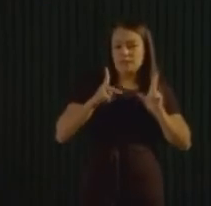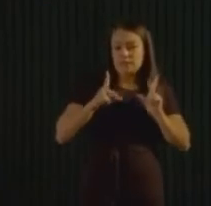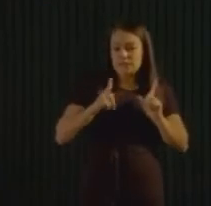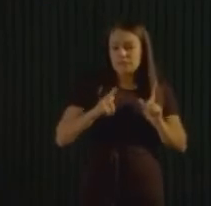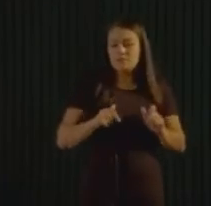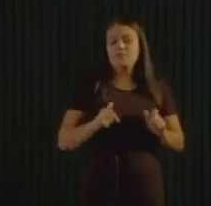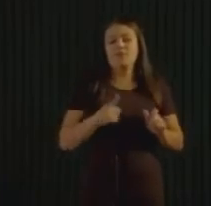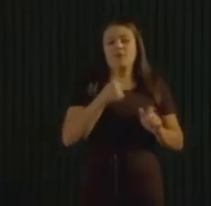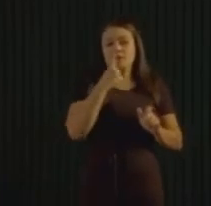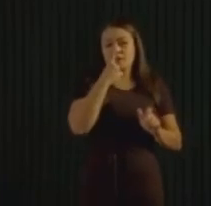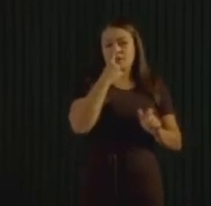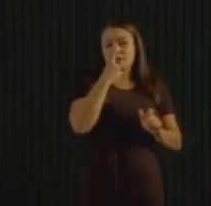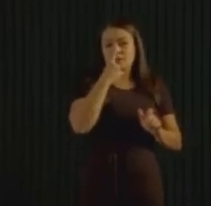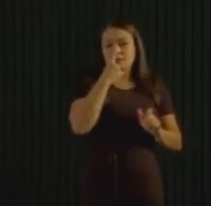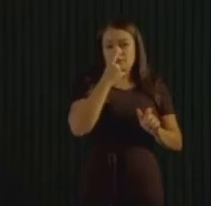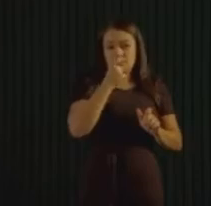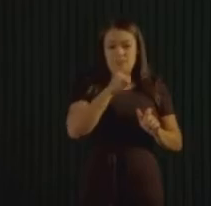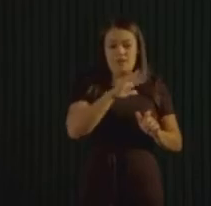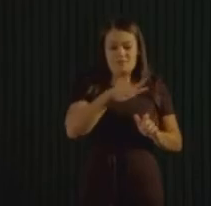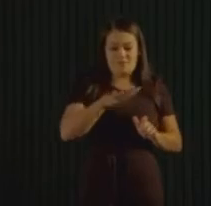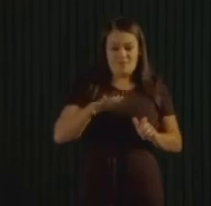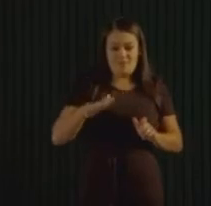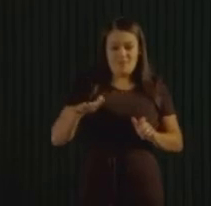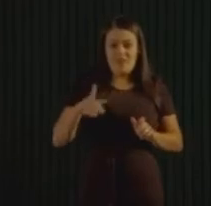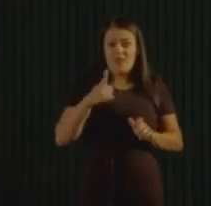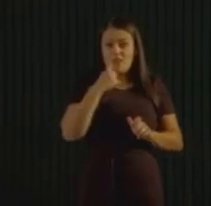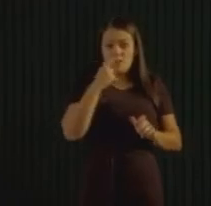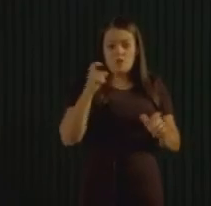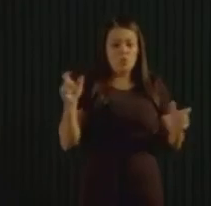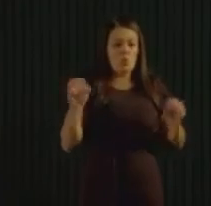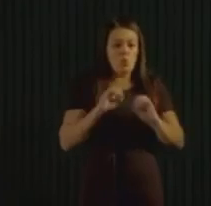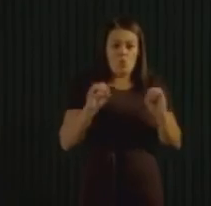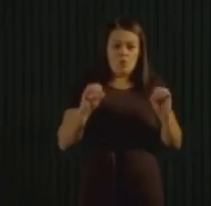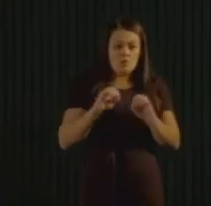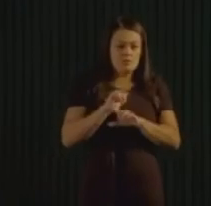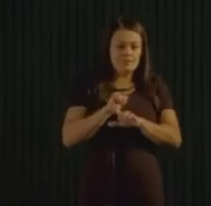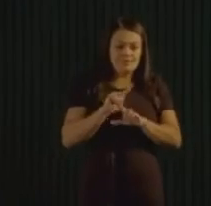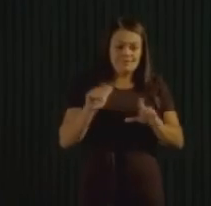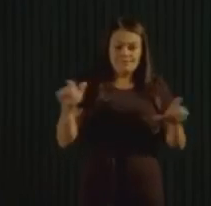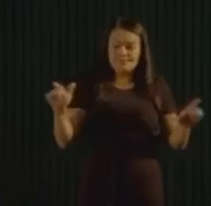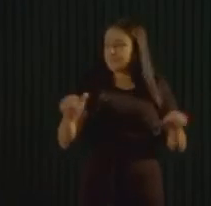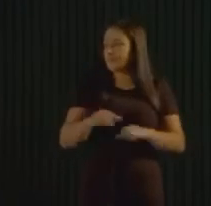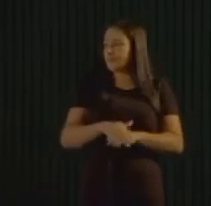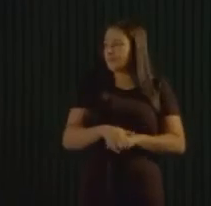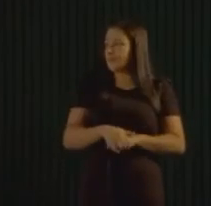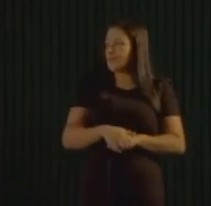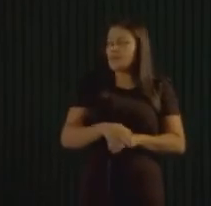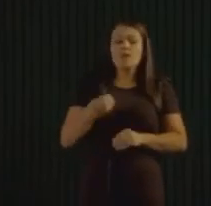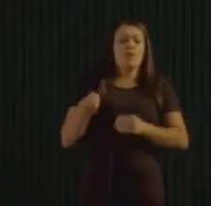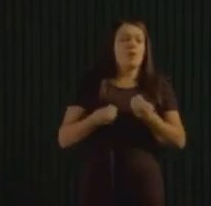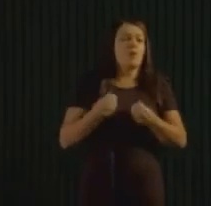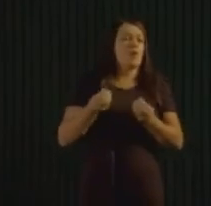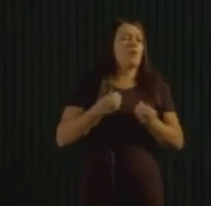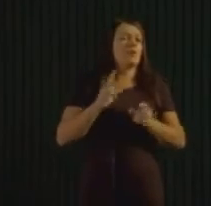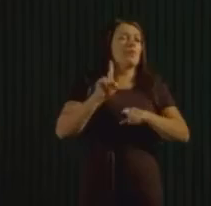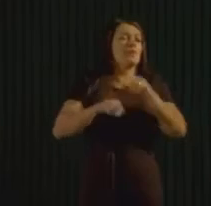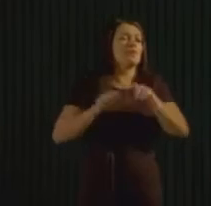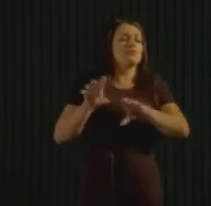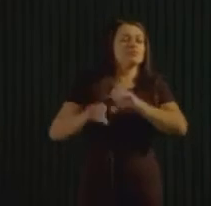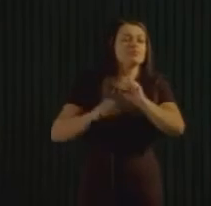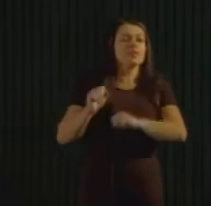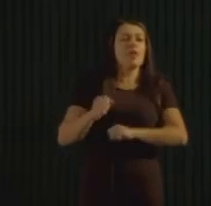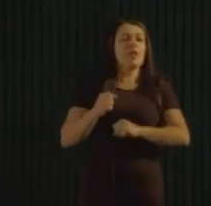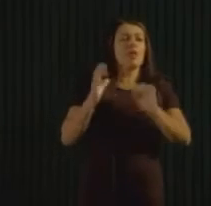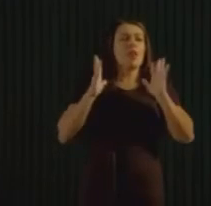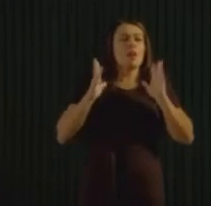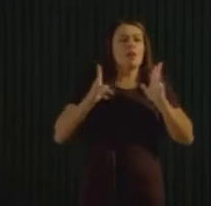falar limpeza de praia, lixo zero. Obviamente que uma limpeza de praia ela tende a gerar um lixo zero. Mas para onde vai esse material